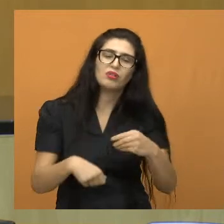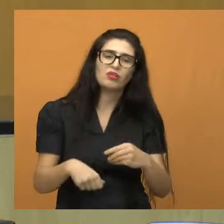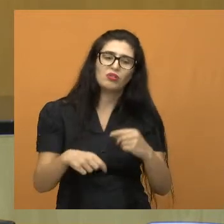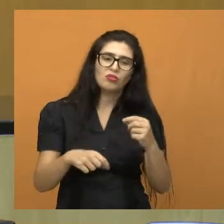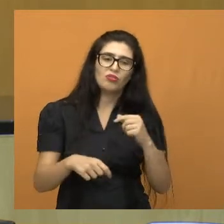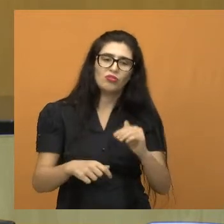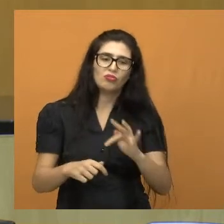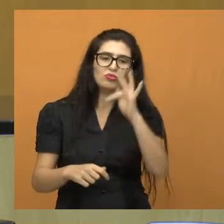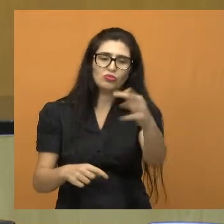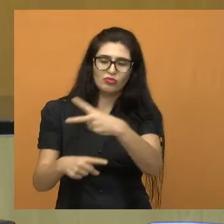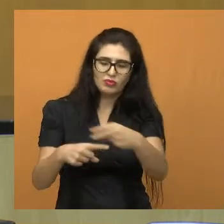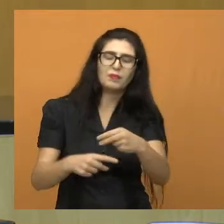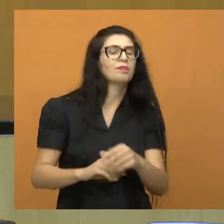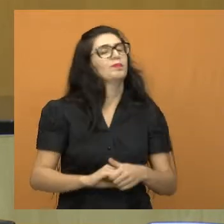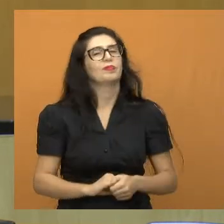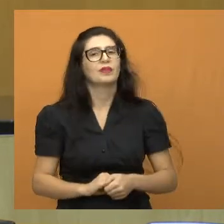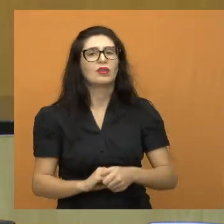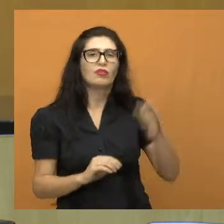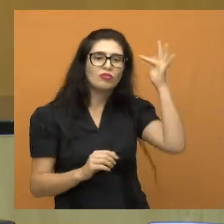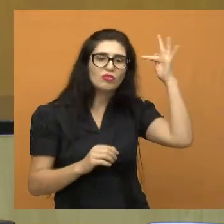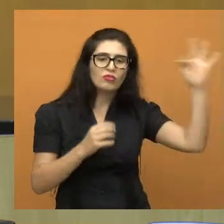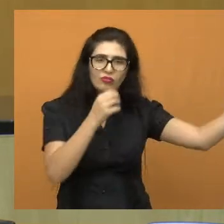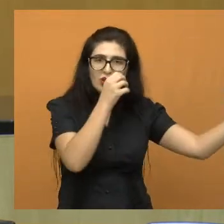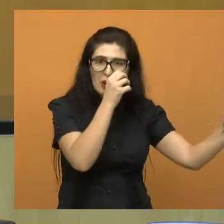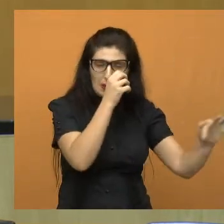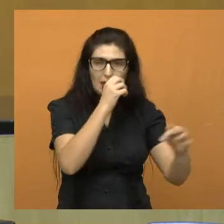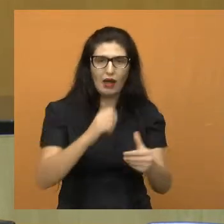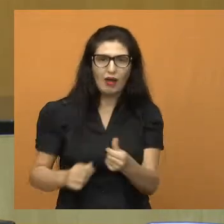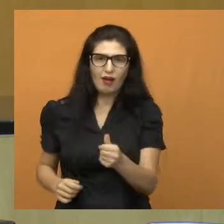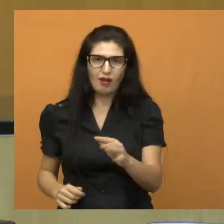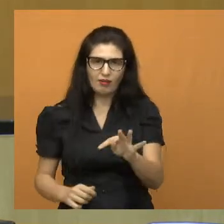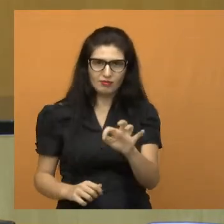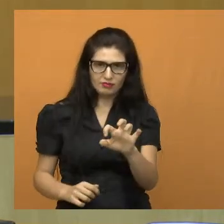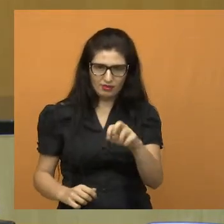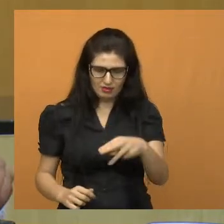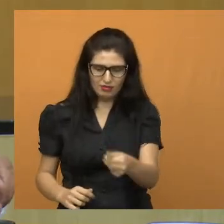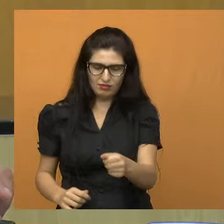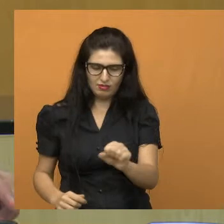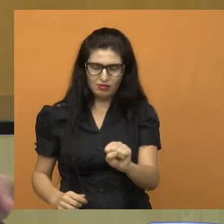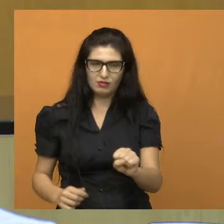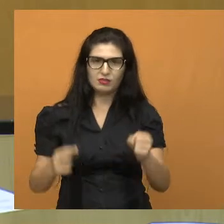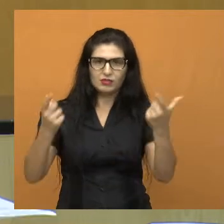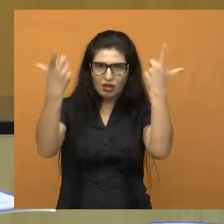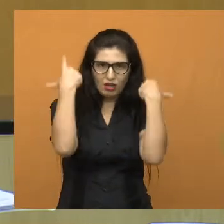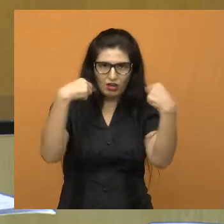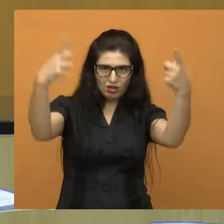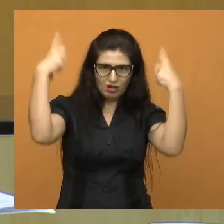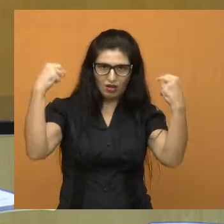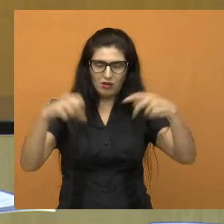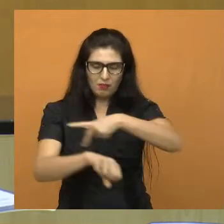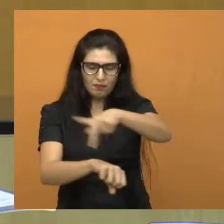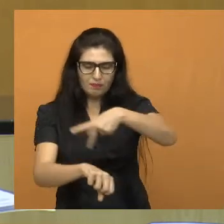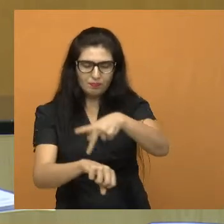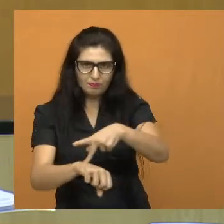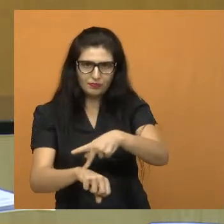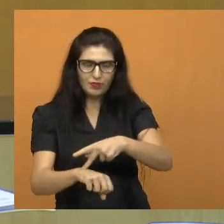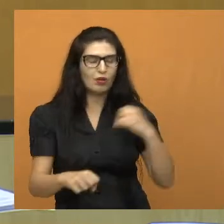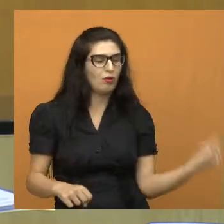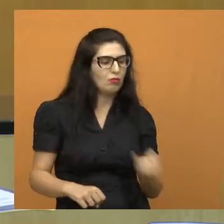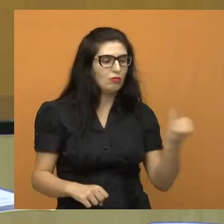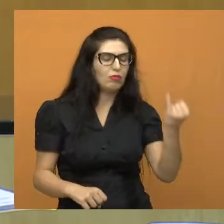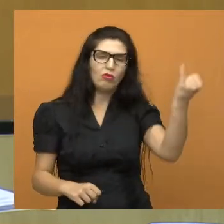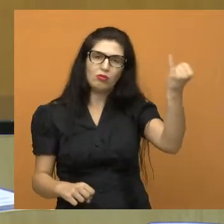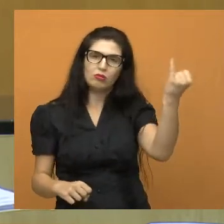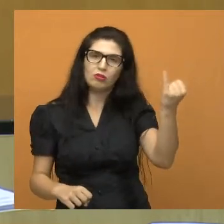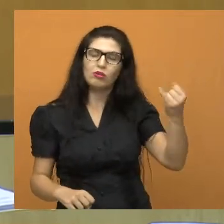filosofia, Atenas é o berço da filosofia. E a filosofia é saber, acima de tudo, compreender